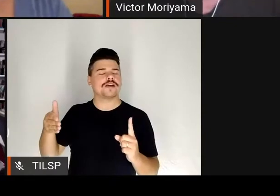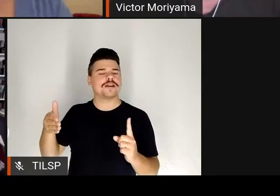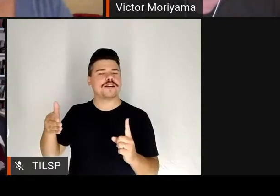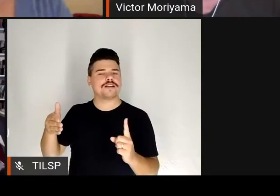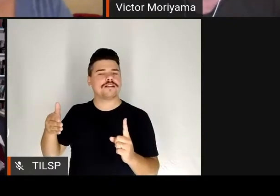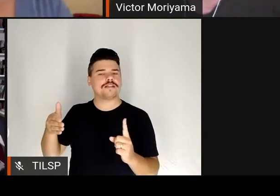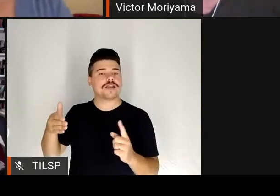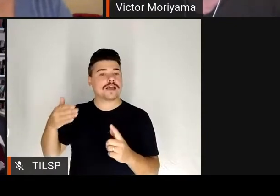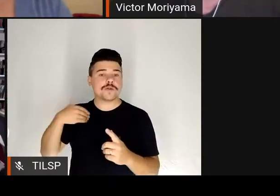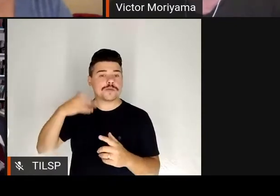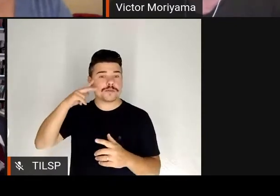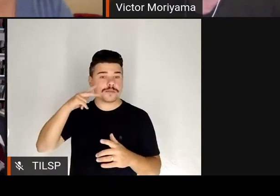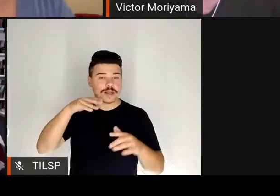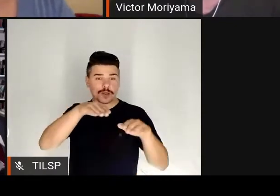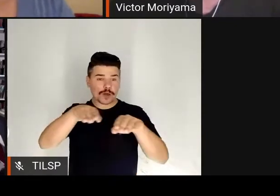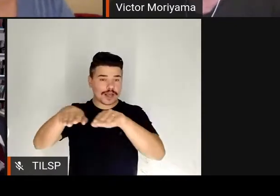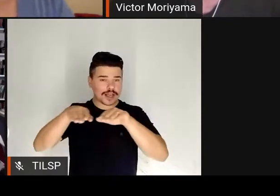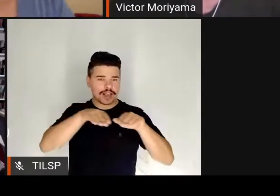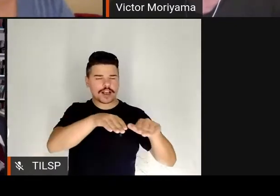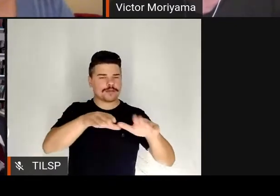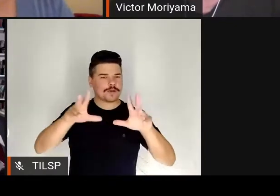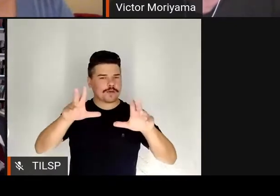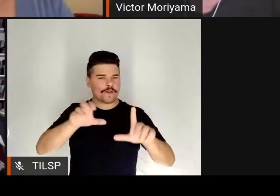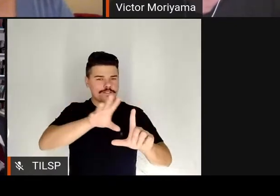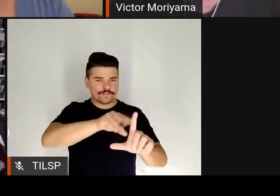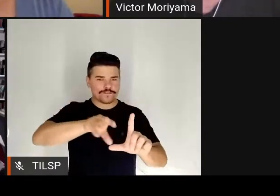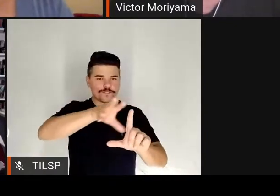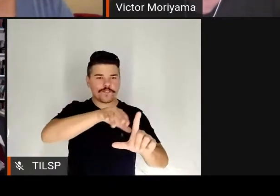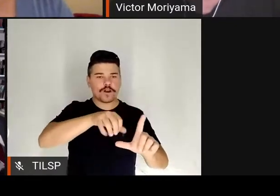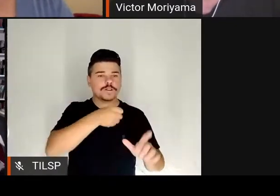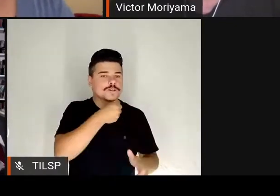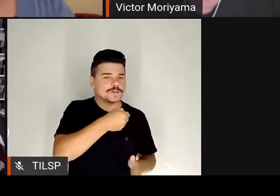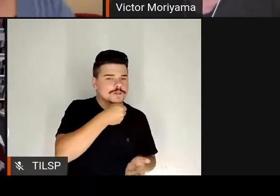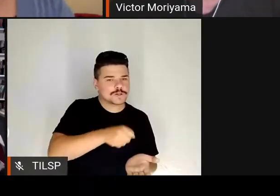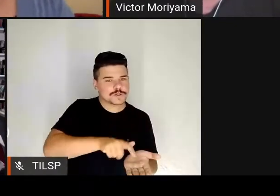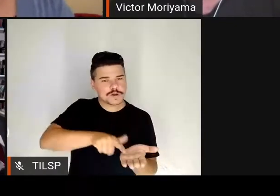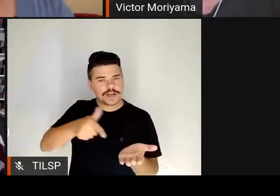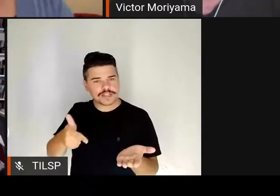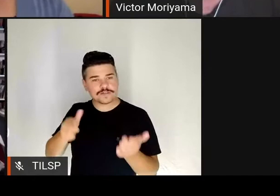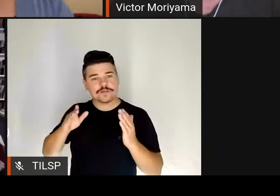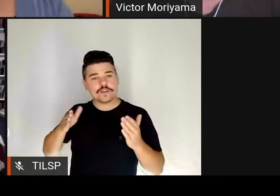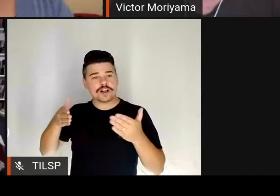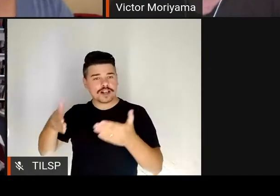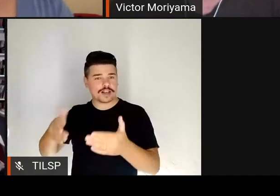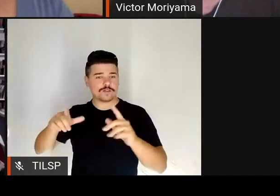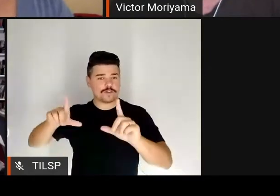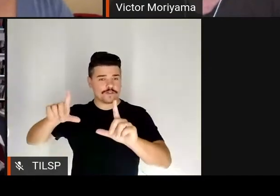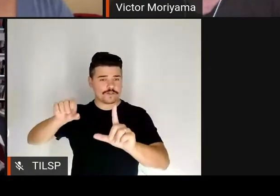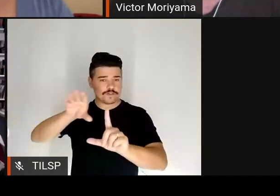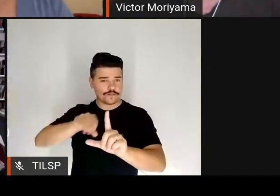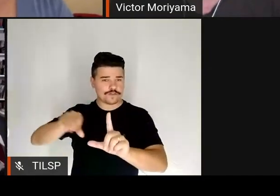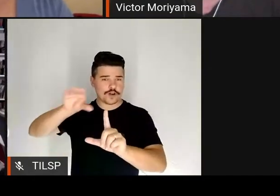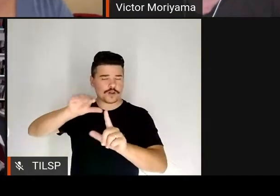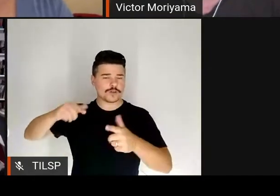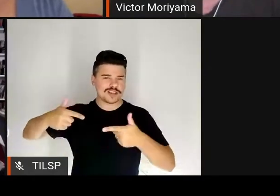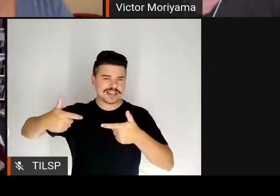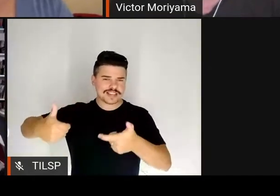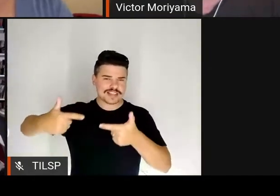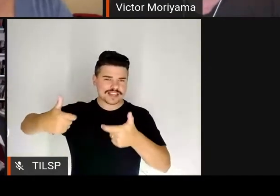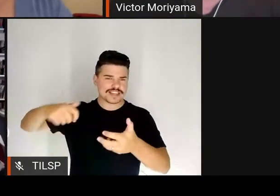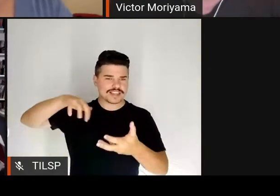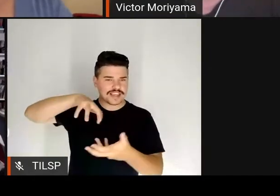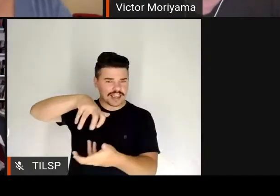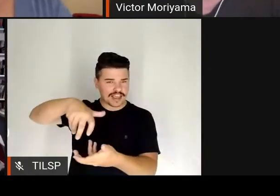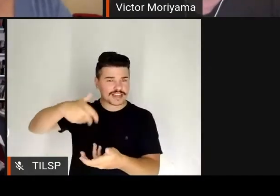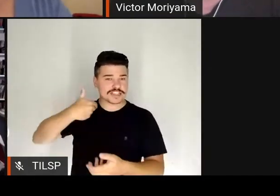de humanismo no fotojornalismo, em especial na fotografia de guerra, porque a gente vê que tem uma proximidade, né, com a construção